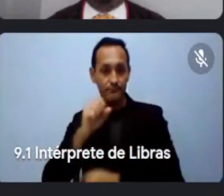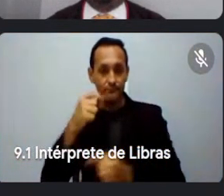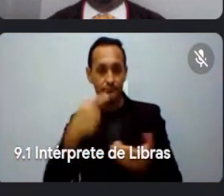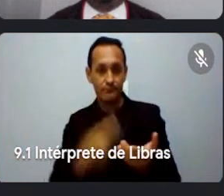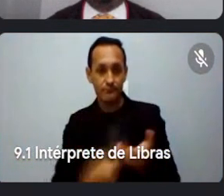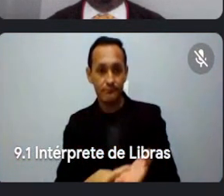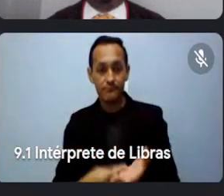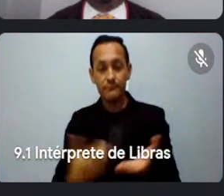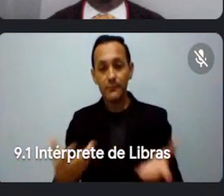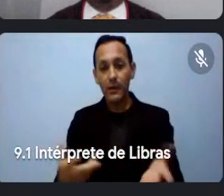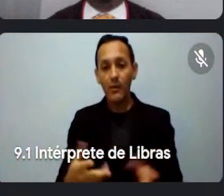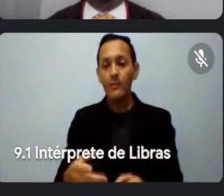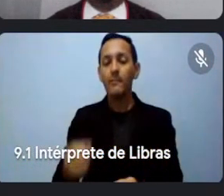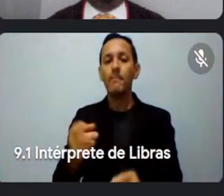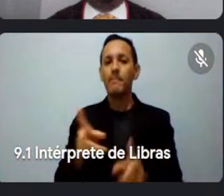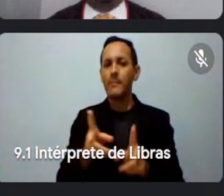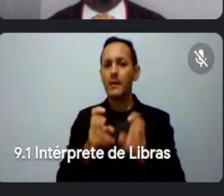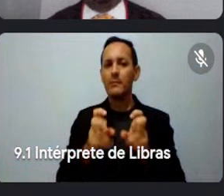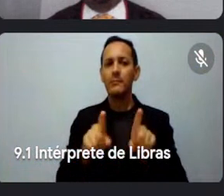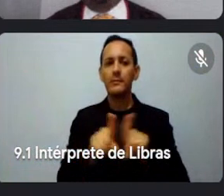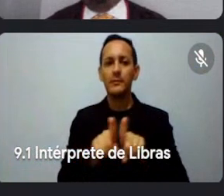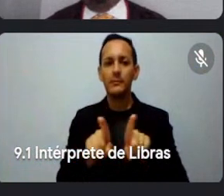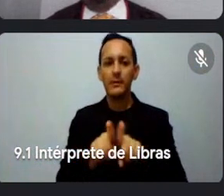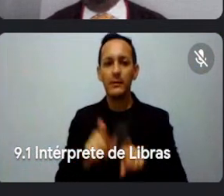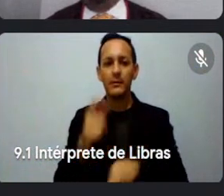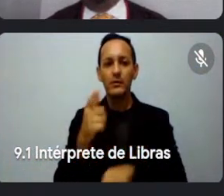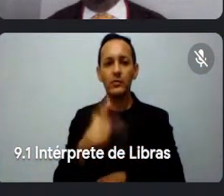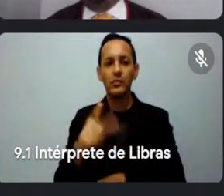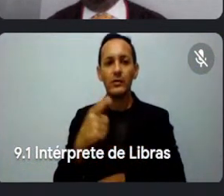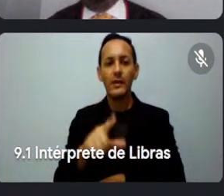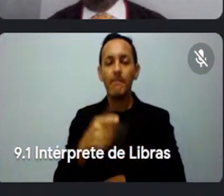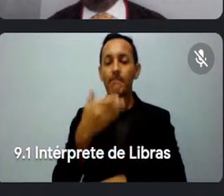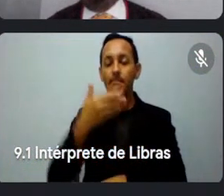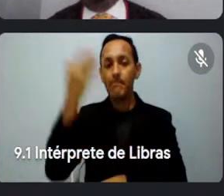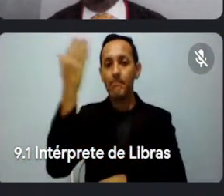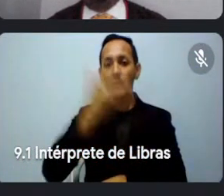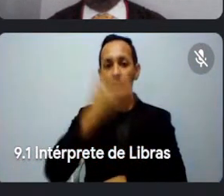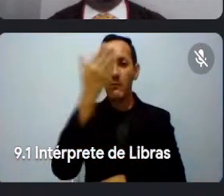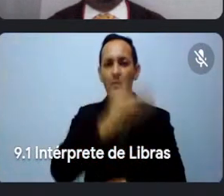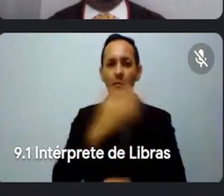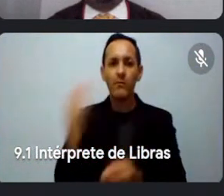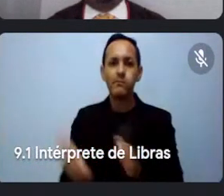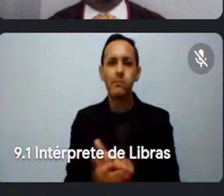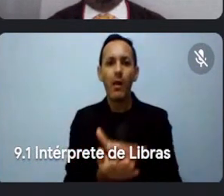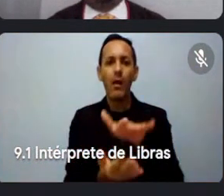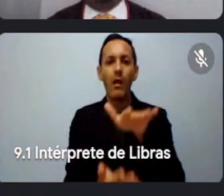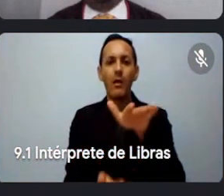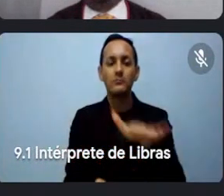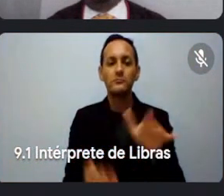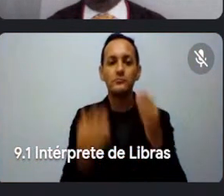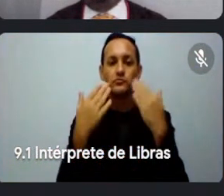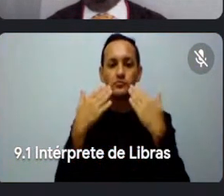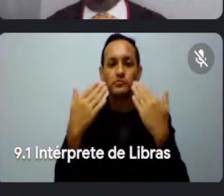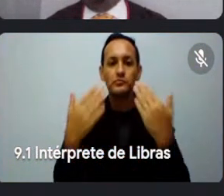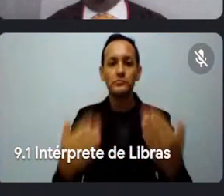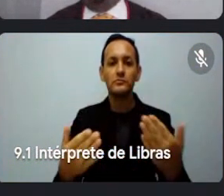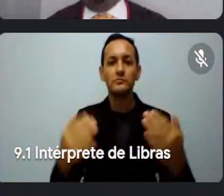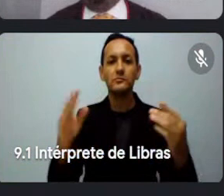percebendo Óbvio em não foram colhidos de umas provas assim tá se